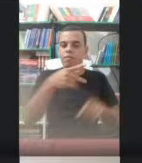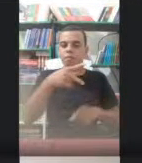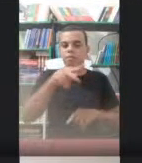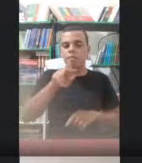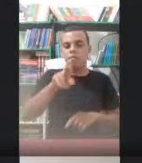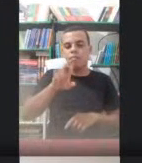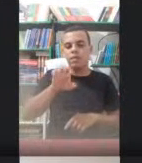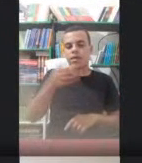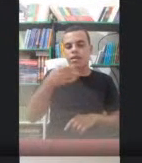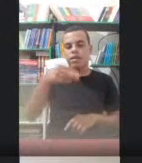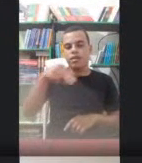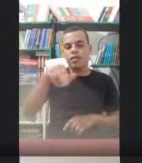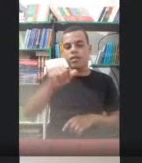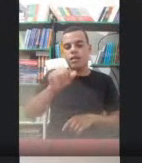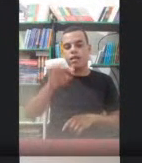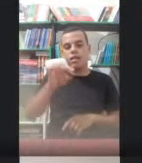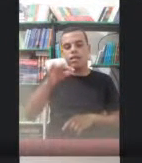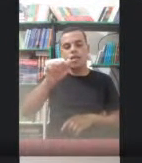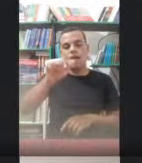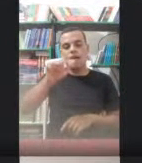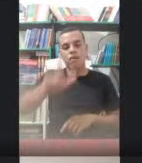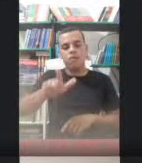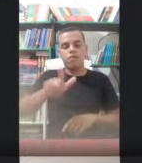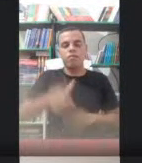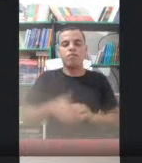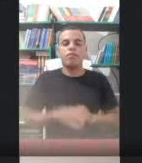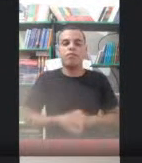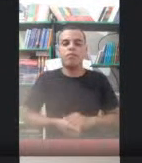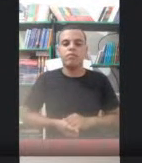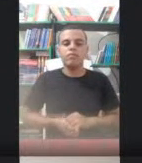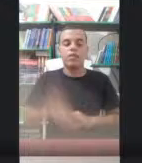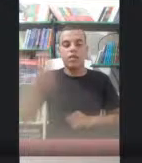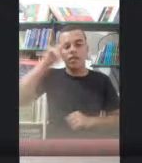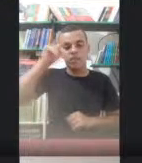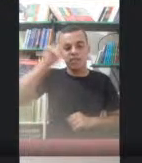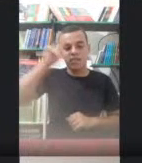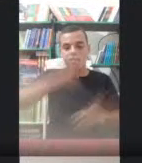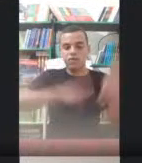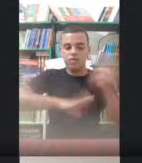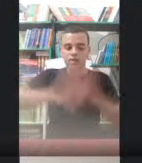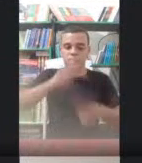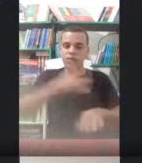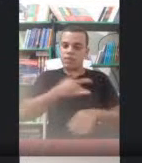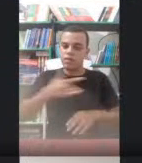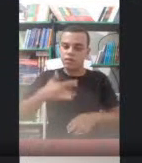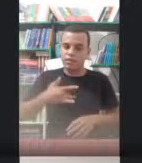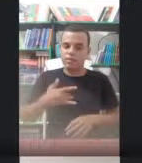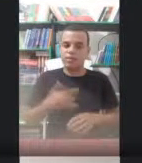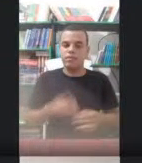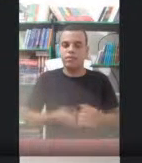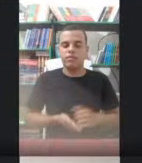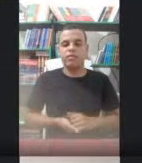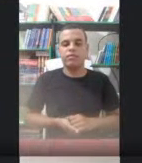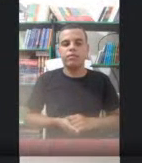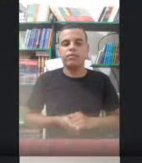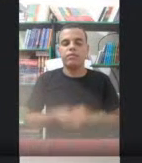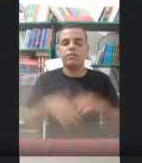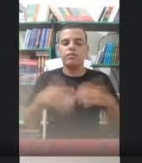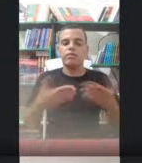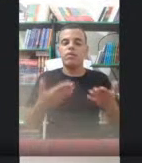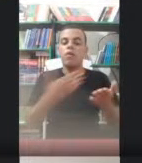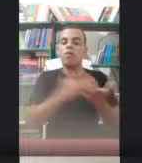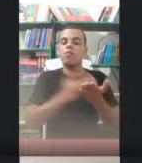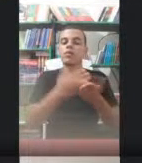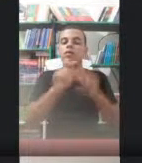homens ao pré-natal. Lembrando que a busca ativa desses homens foi feita a partir das gestantes, cadastradas